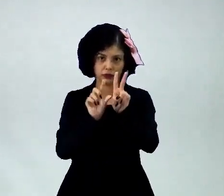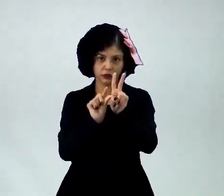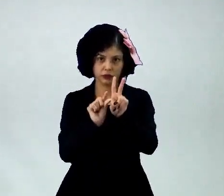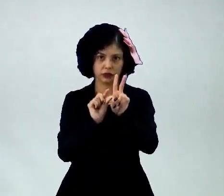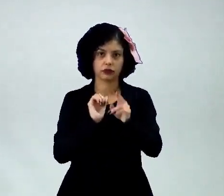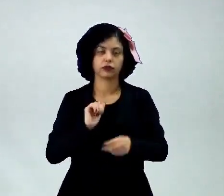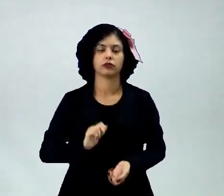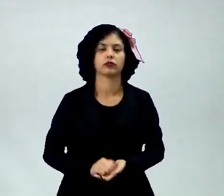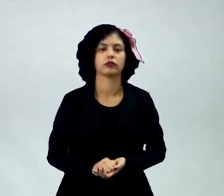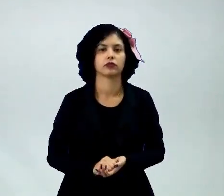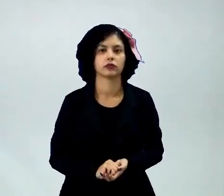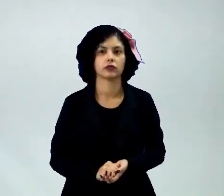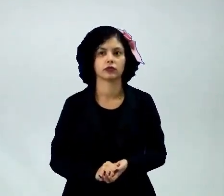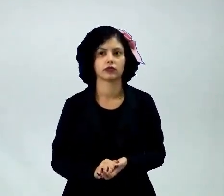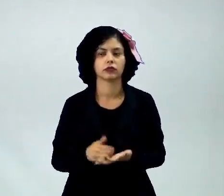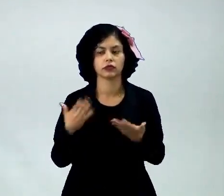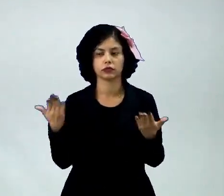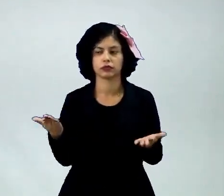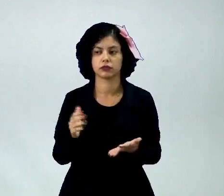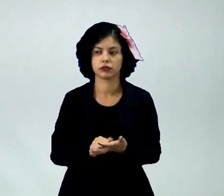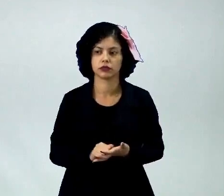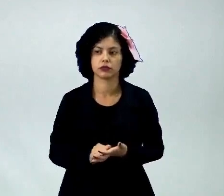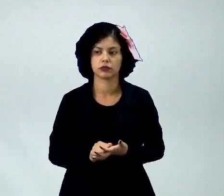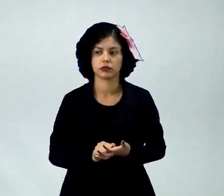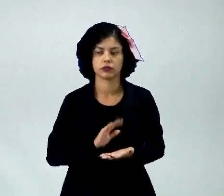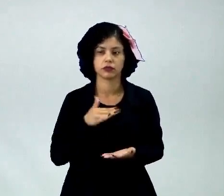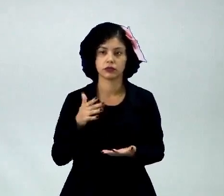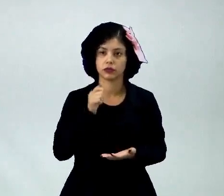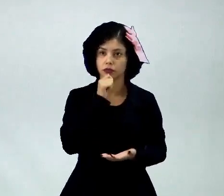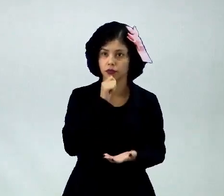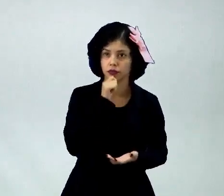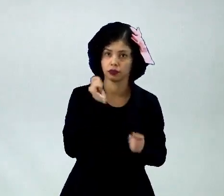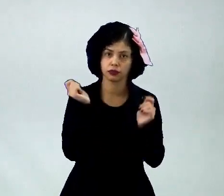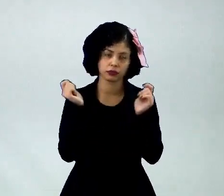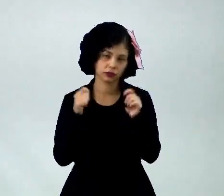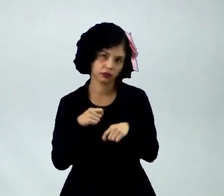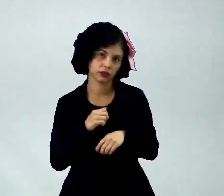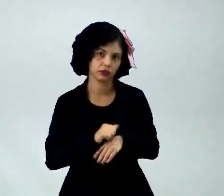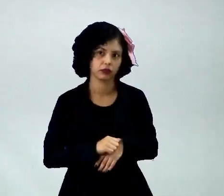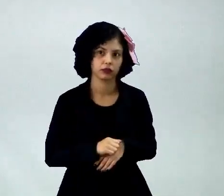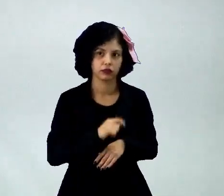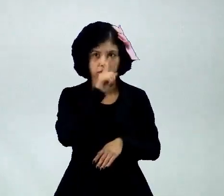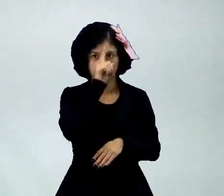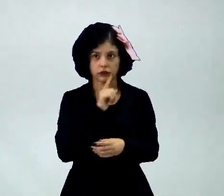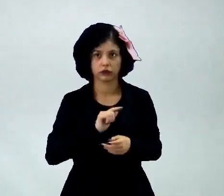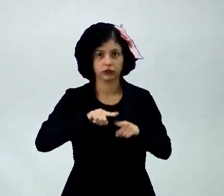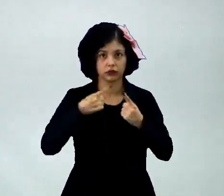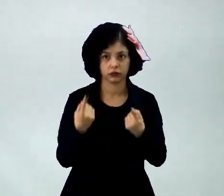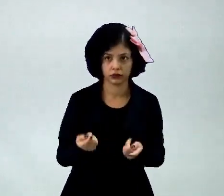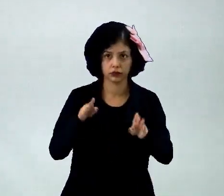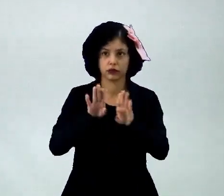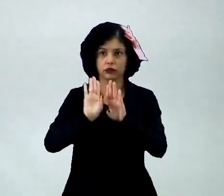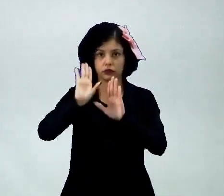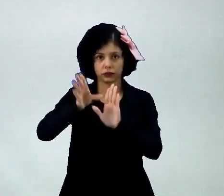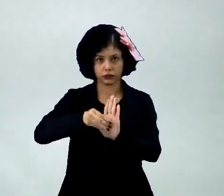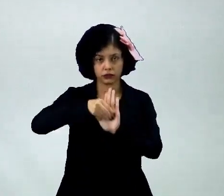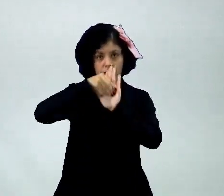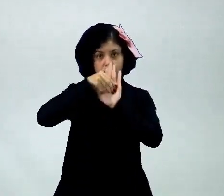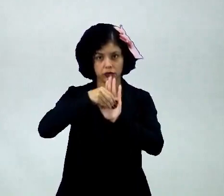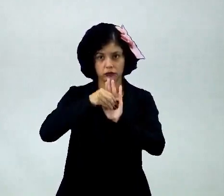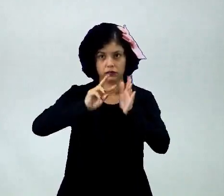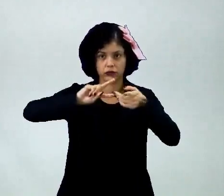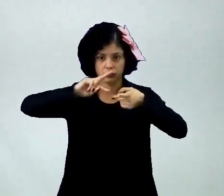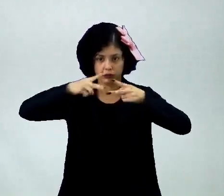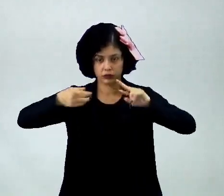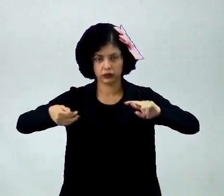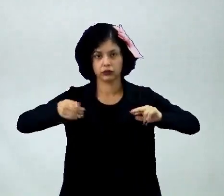maiúscula e minúscula. Nesse caso aí, é quando eu tinha, por exemplo, a possibilidade de ser amarela, mas estava carregando ali